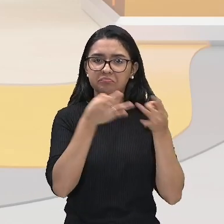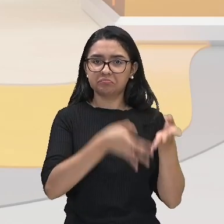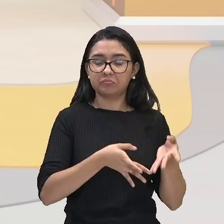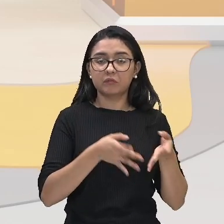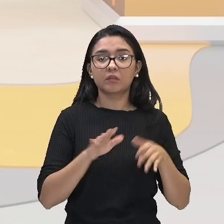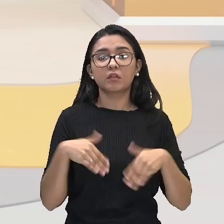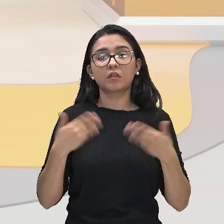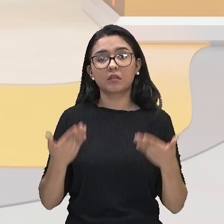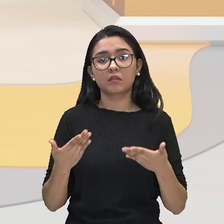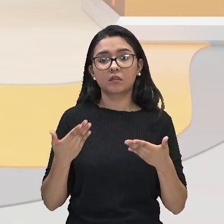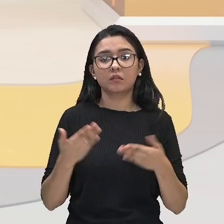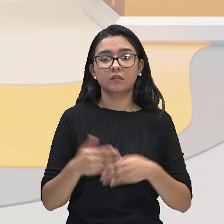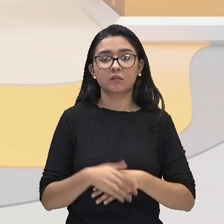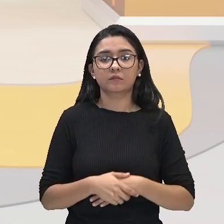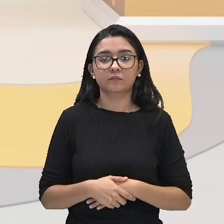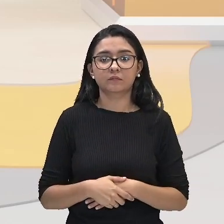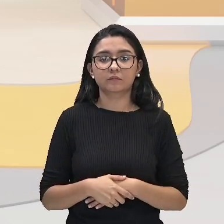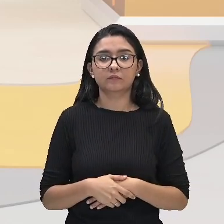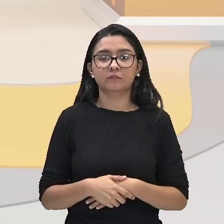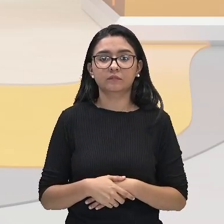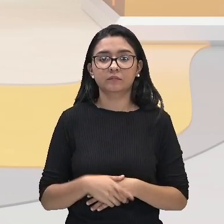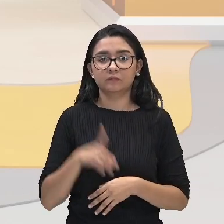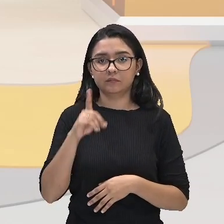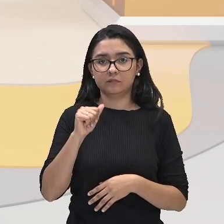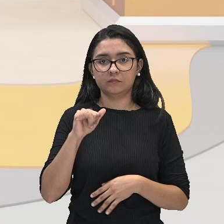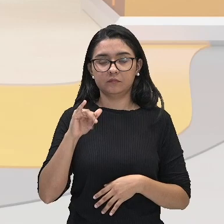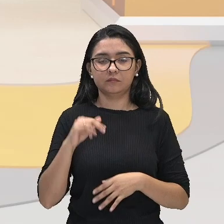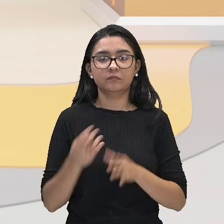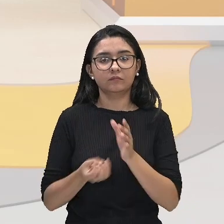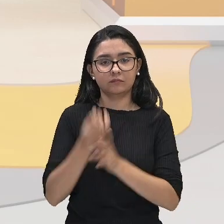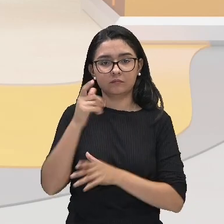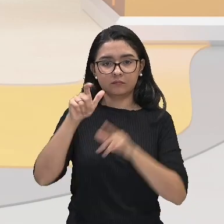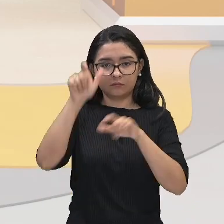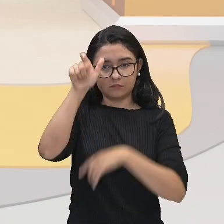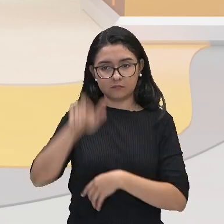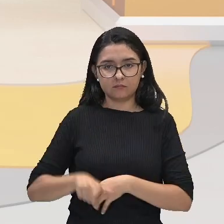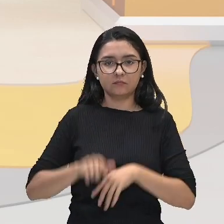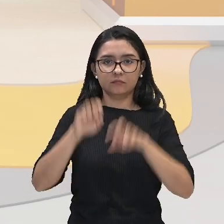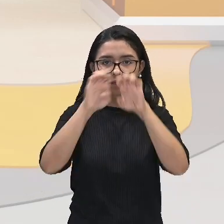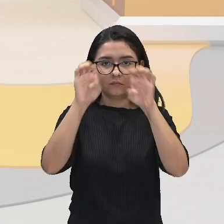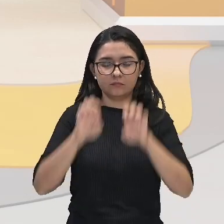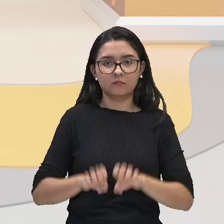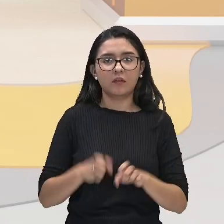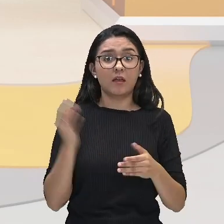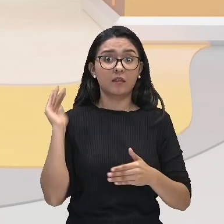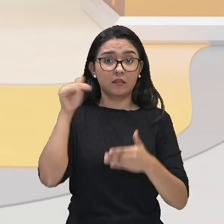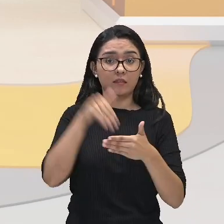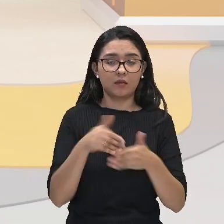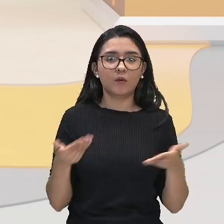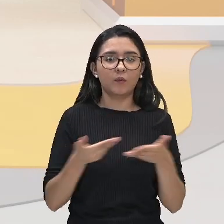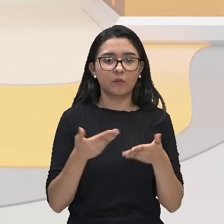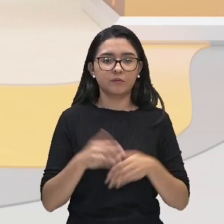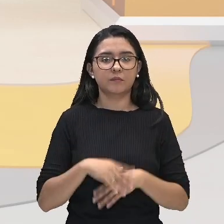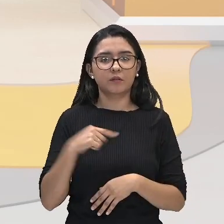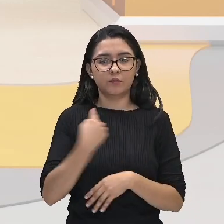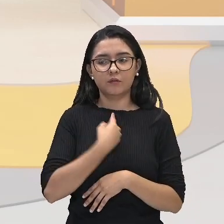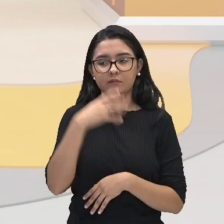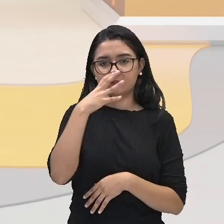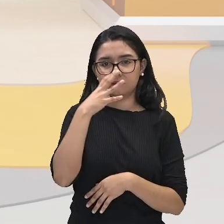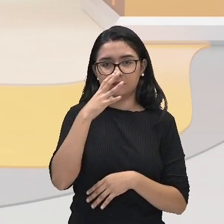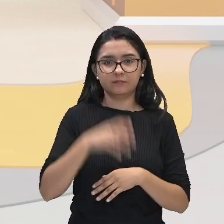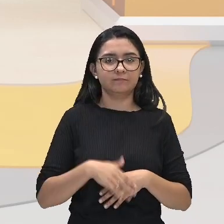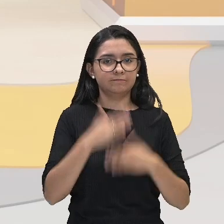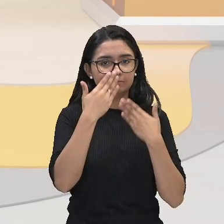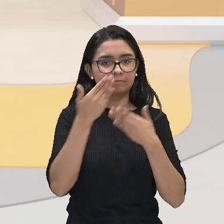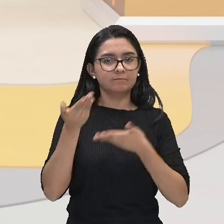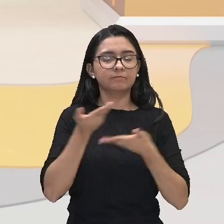Davi criou esta obra de arte que até hoje está presente, né, para nós apreciarmos. Então, muito obrigada pela participação do